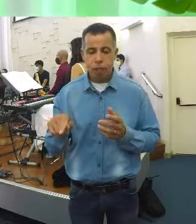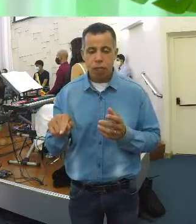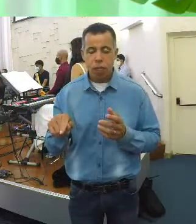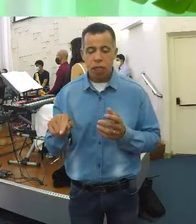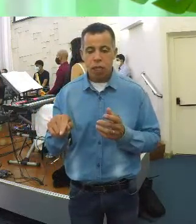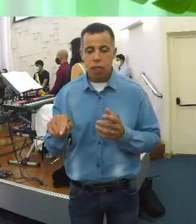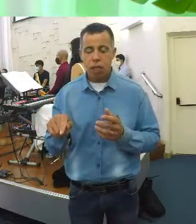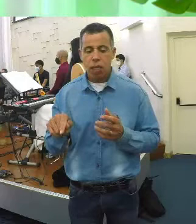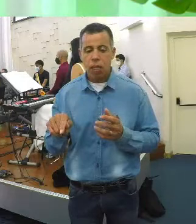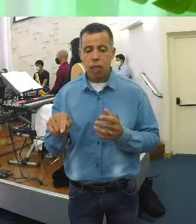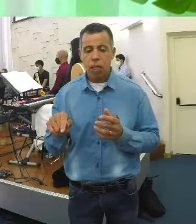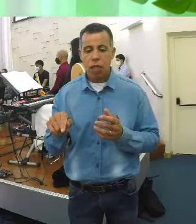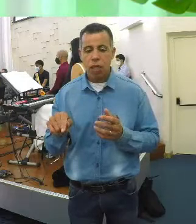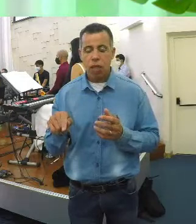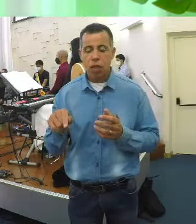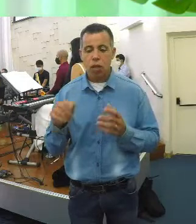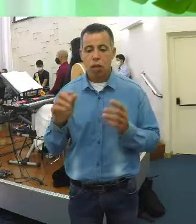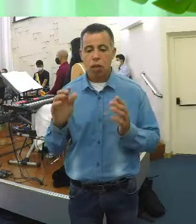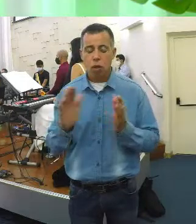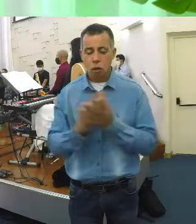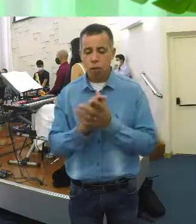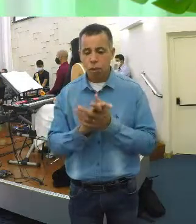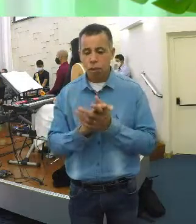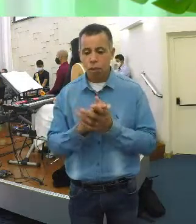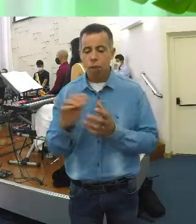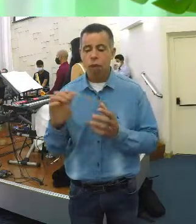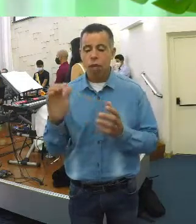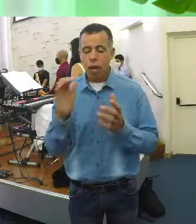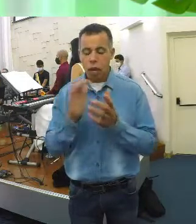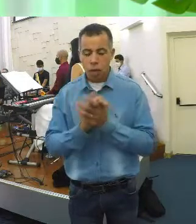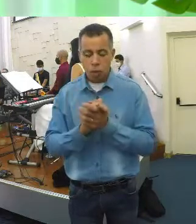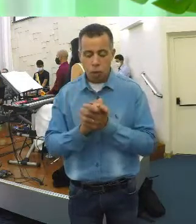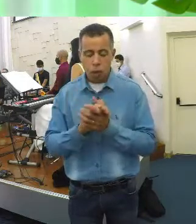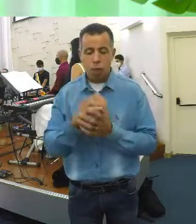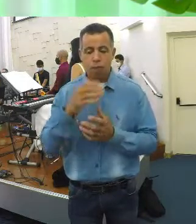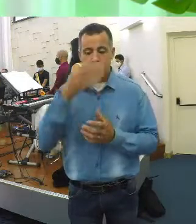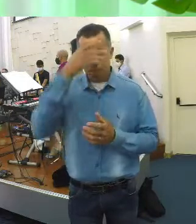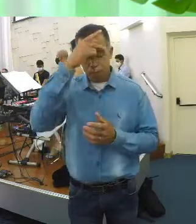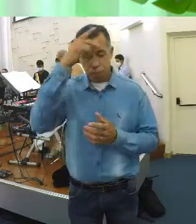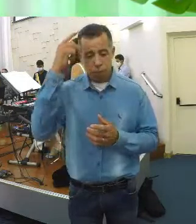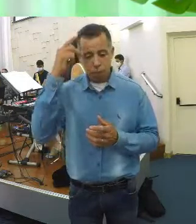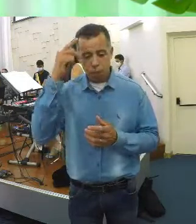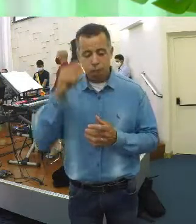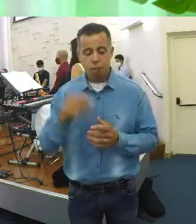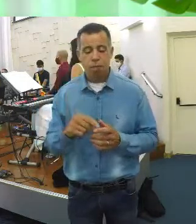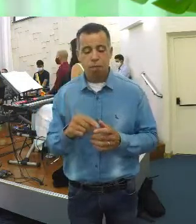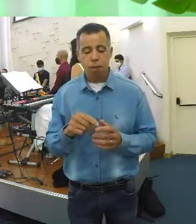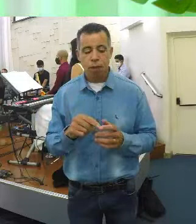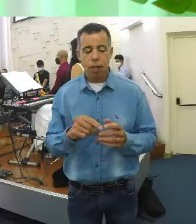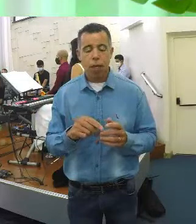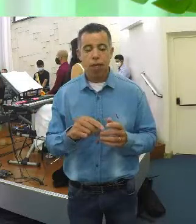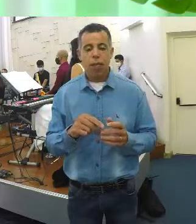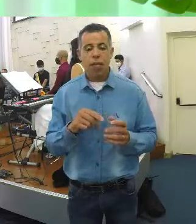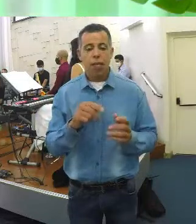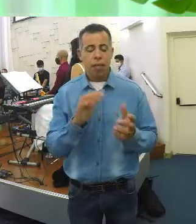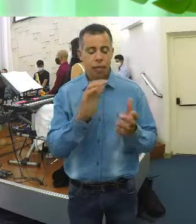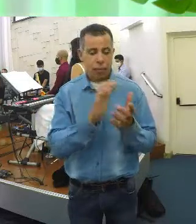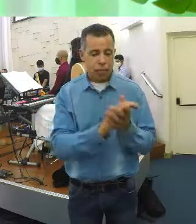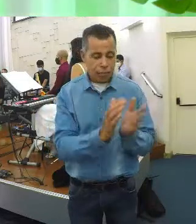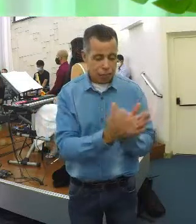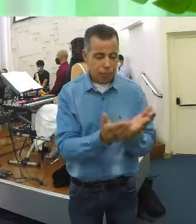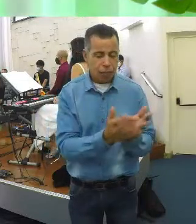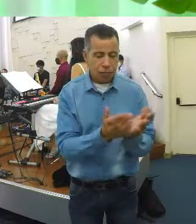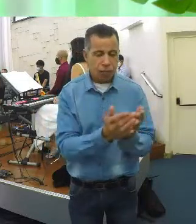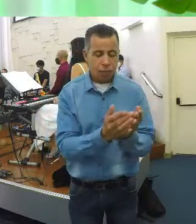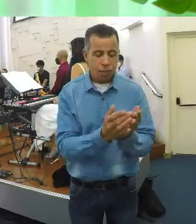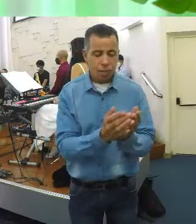também fazer um presente. E levou um belo buquê de flores com um